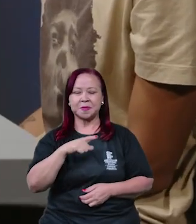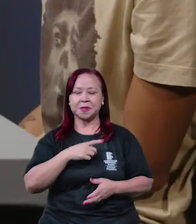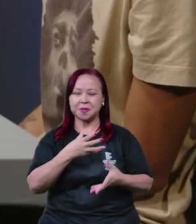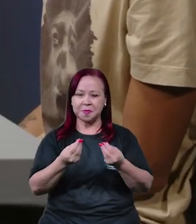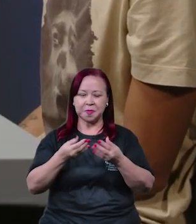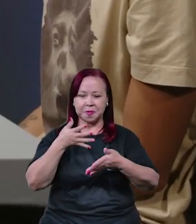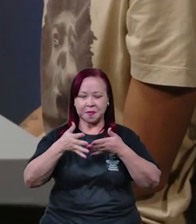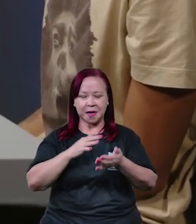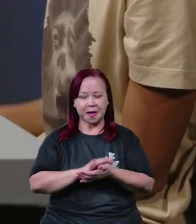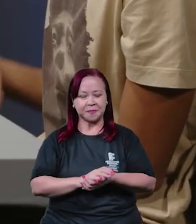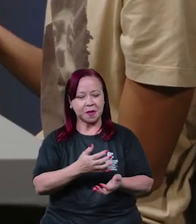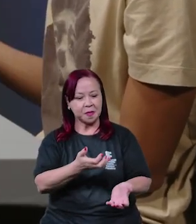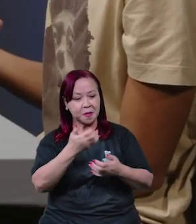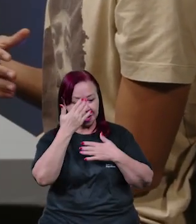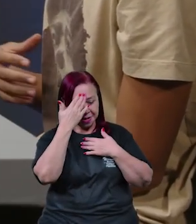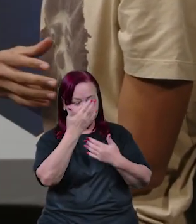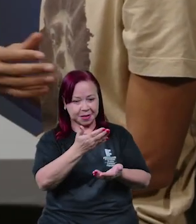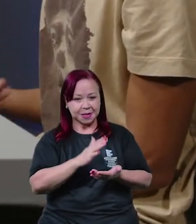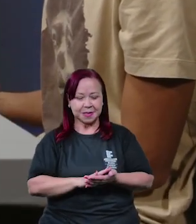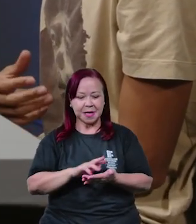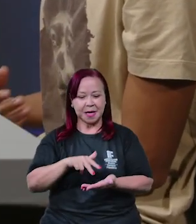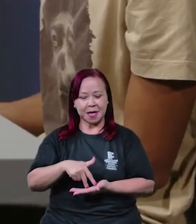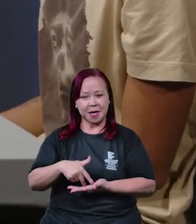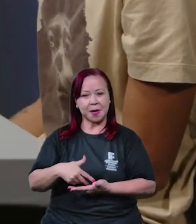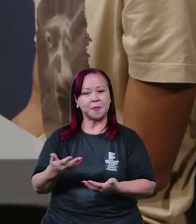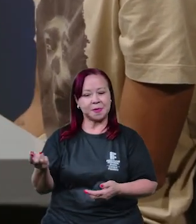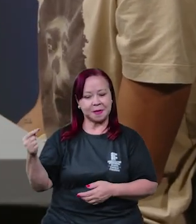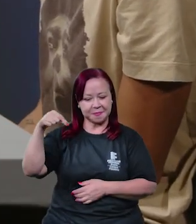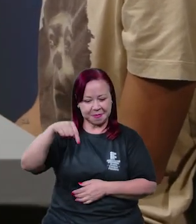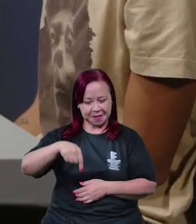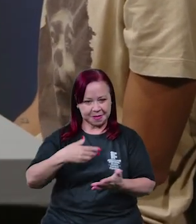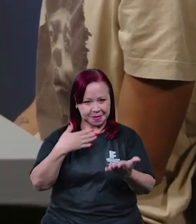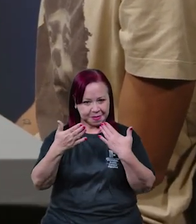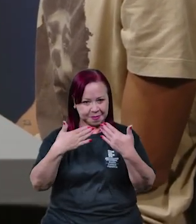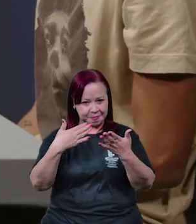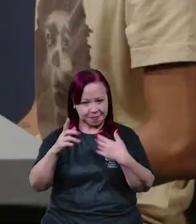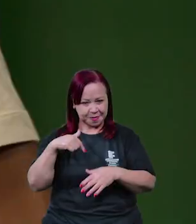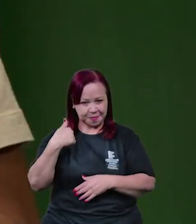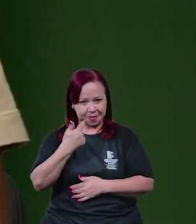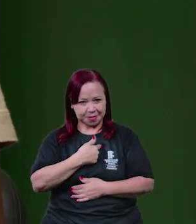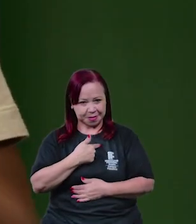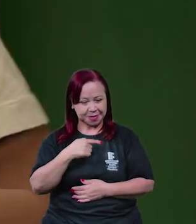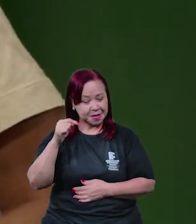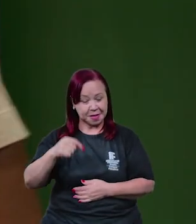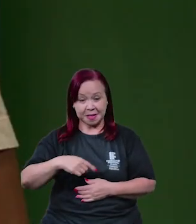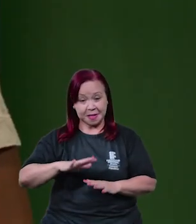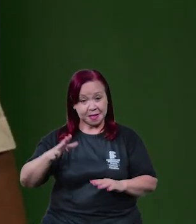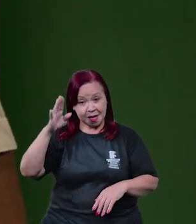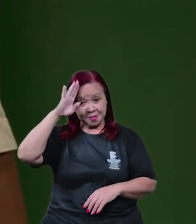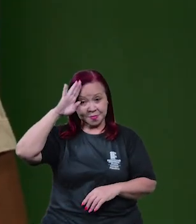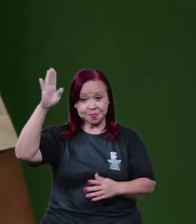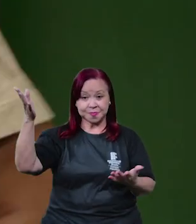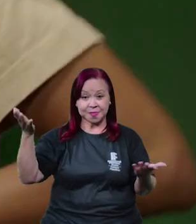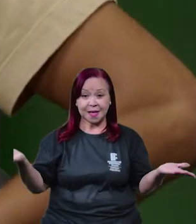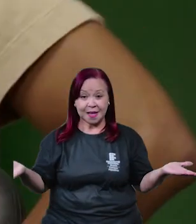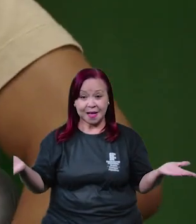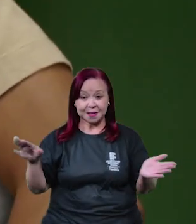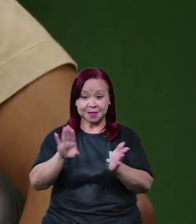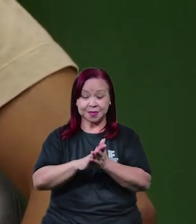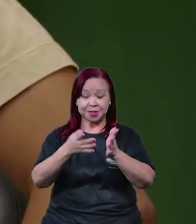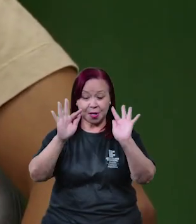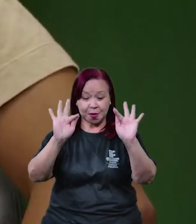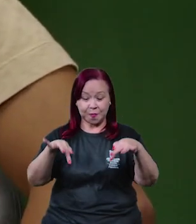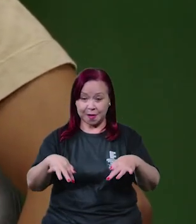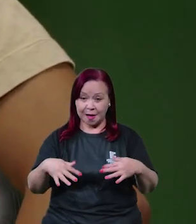te agradecer pela disposição de vir aqui conversar com a gente. E é isso, galera. Vamos tá chegando ao